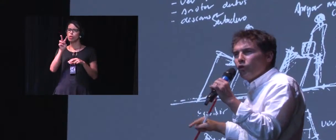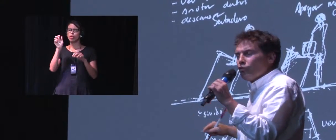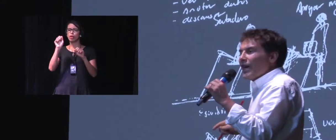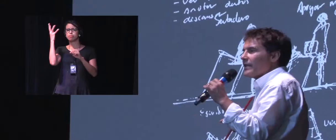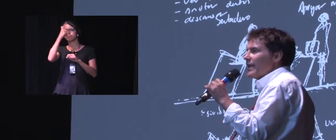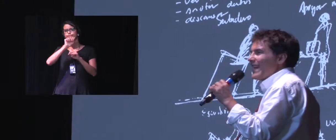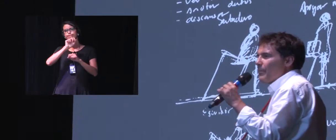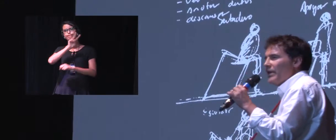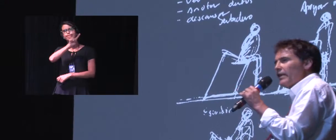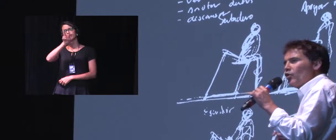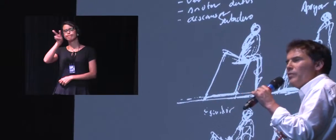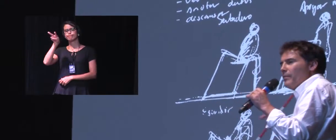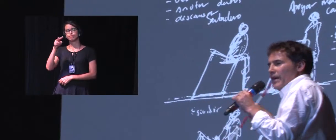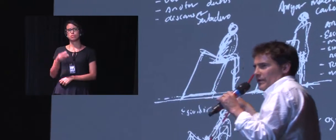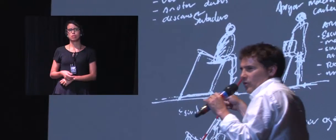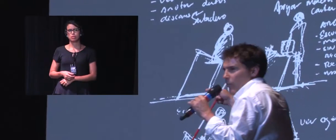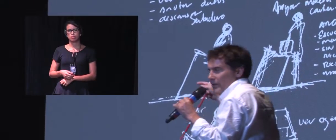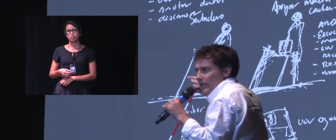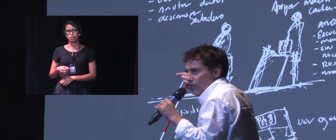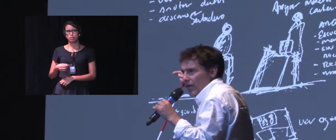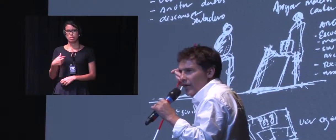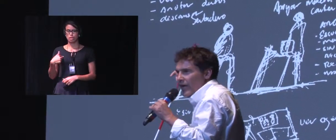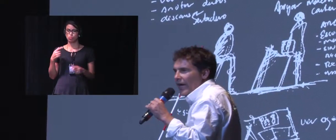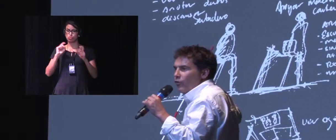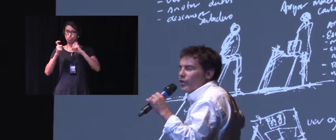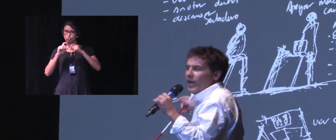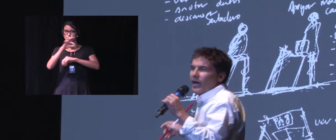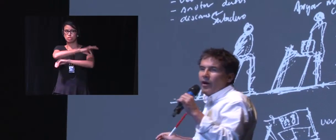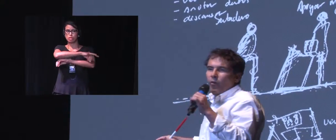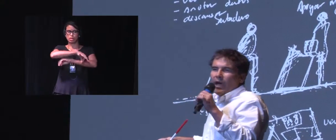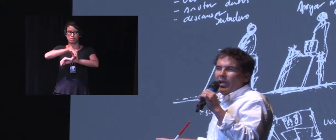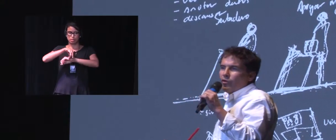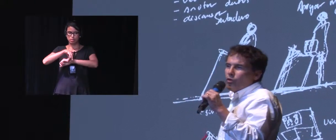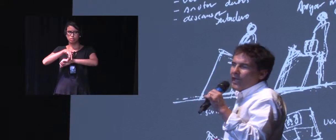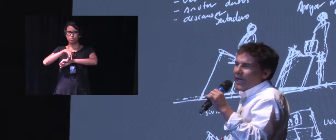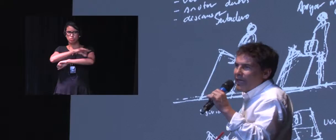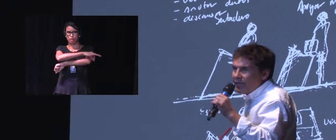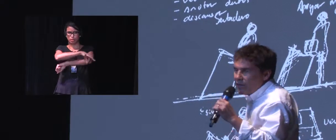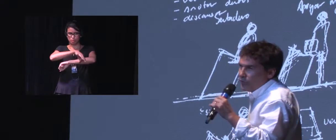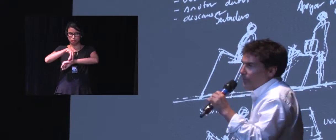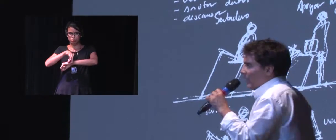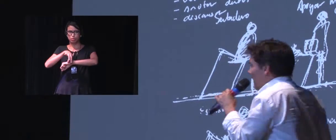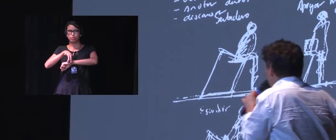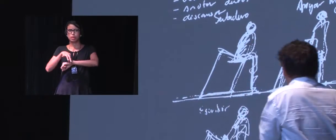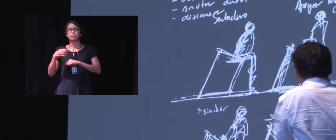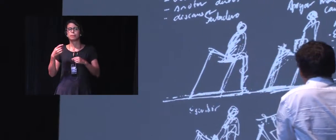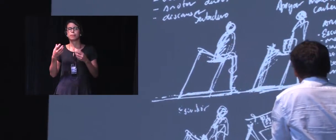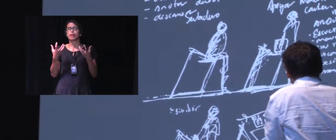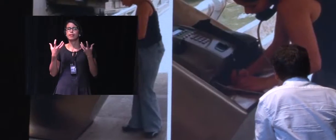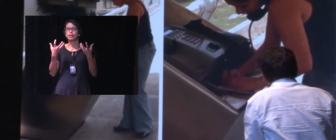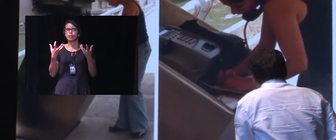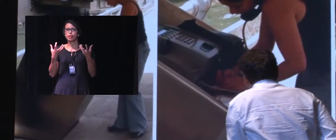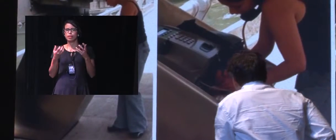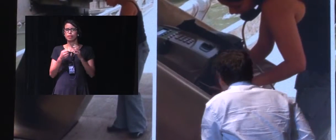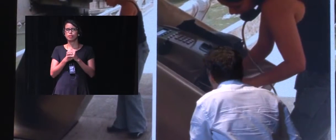pretende, como acontece 2000 vezes, que não seja um movimento que atente contra a paisagem da